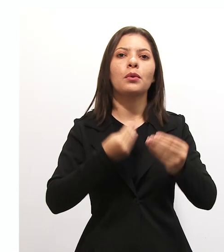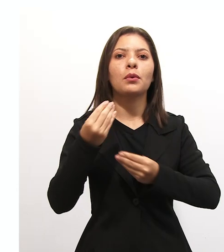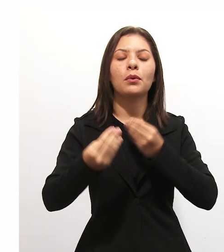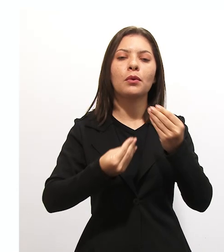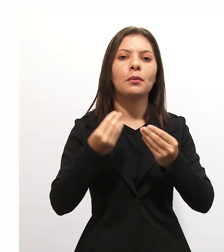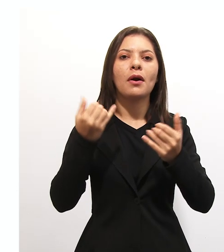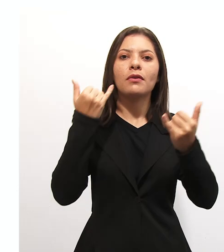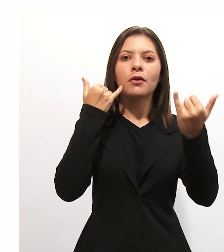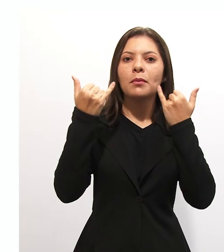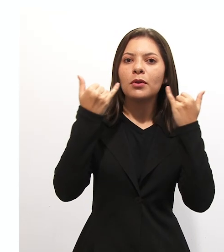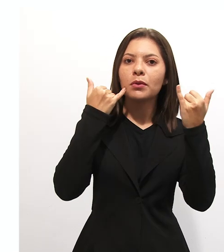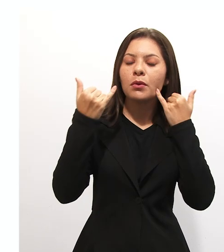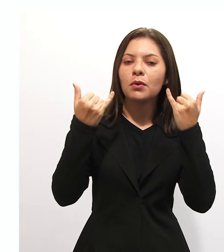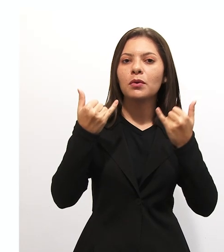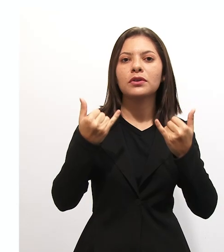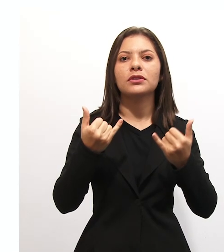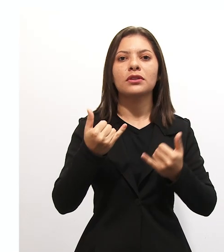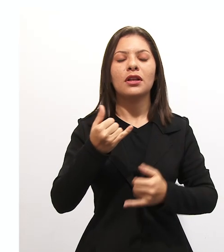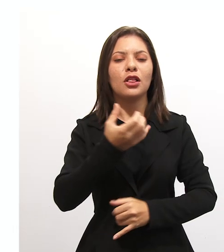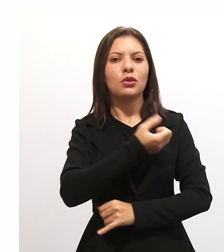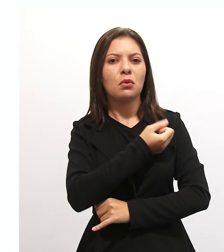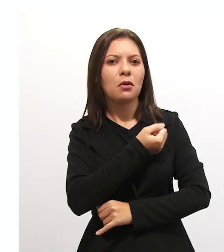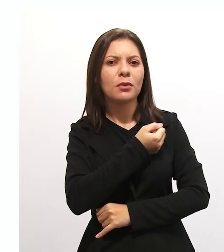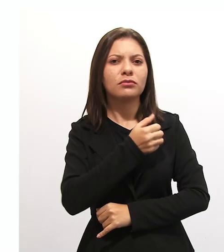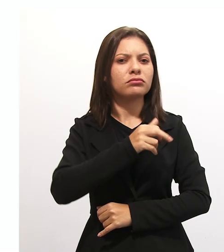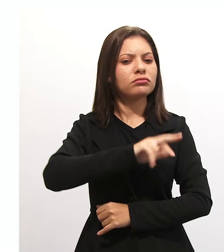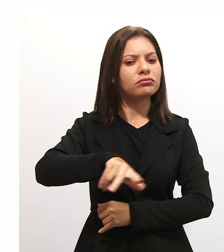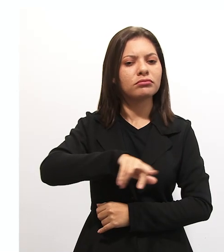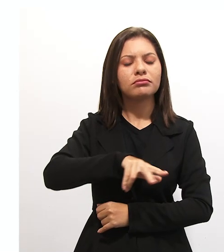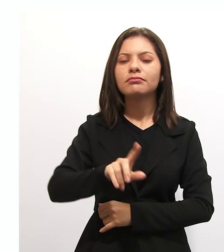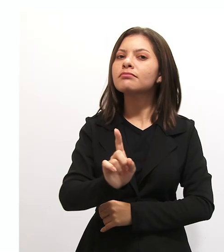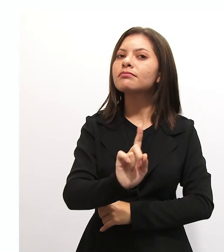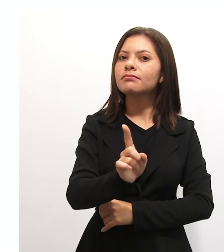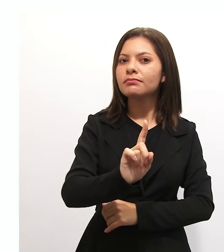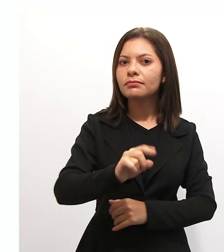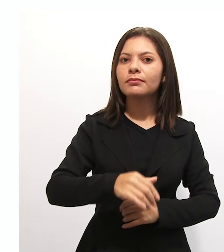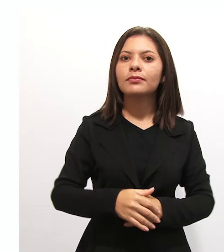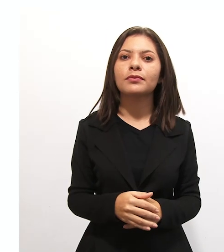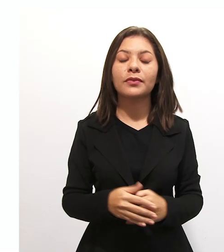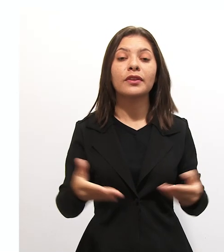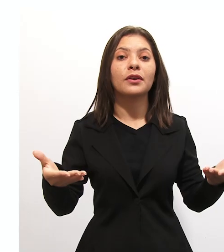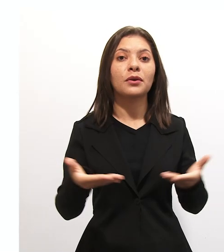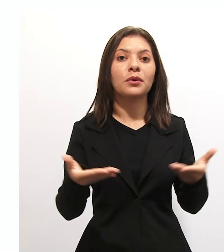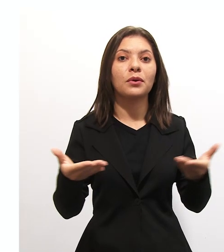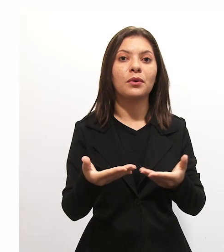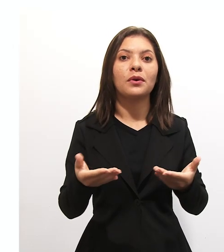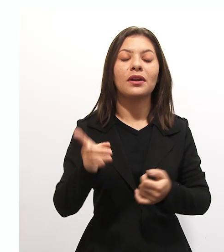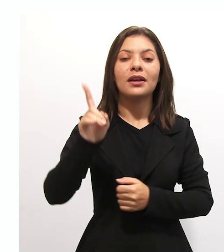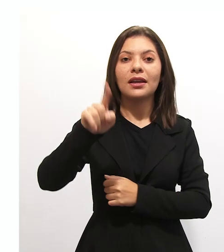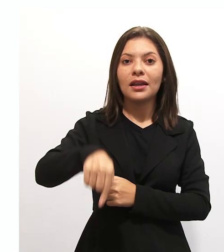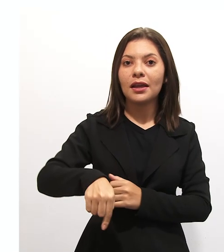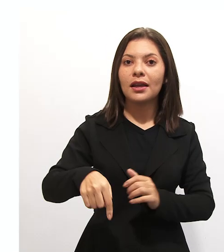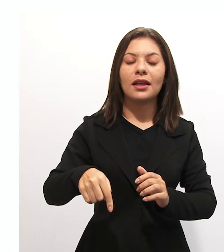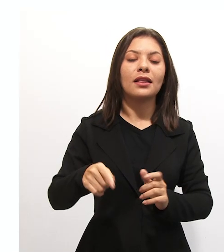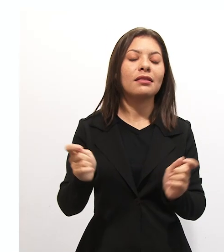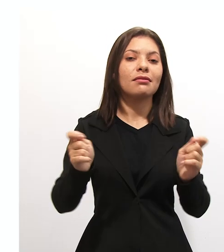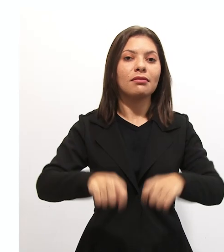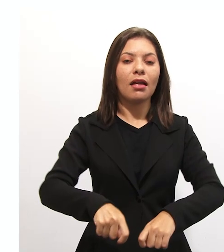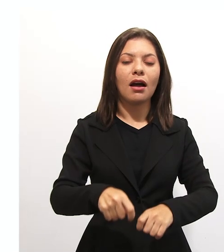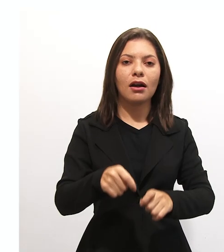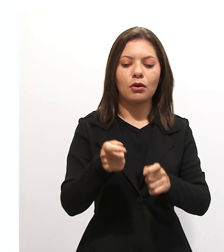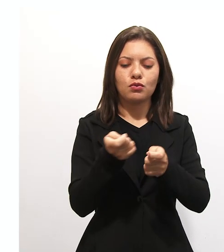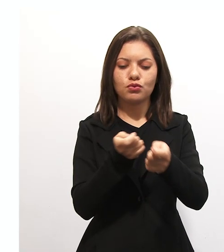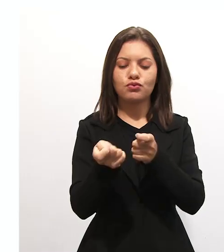custos deixam de ser apenas números e passam a ser ferramentas de planejamento e